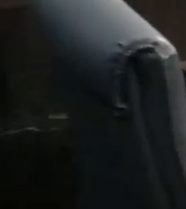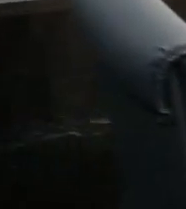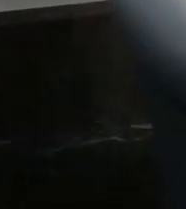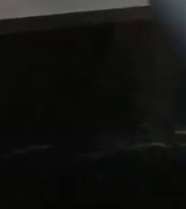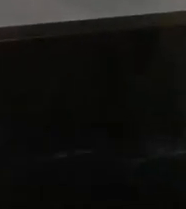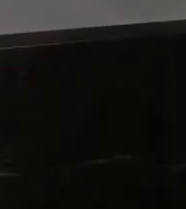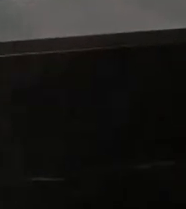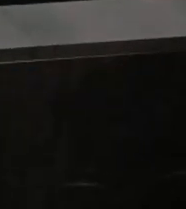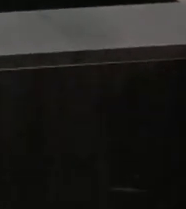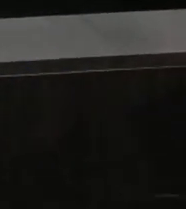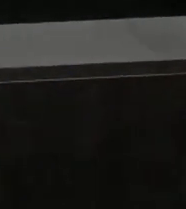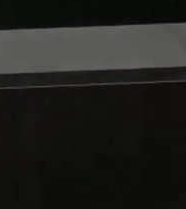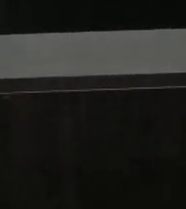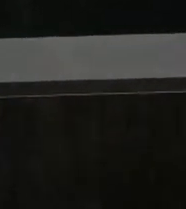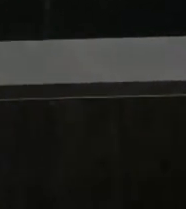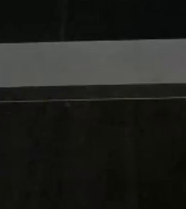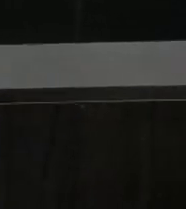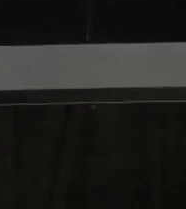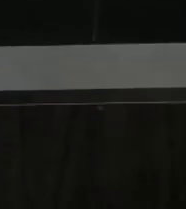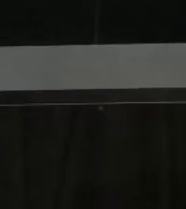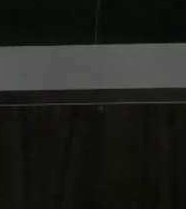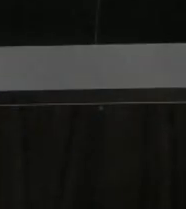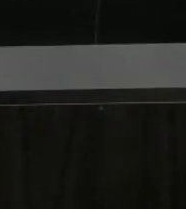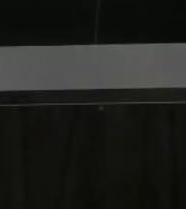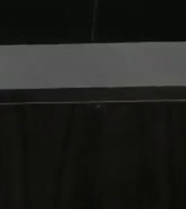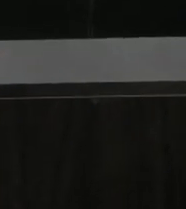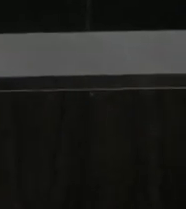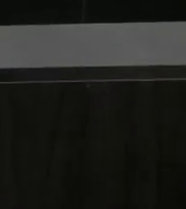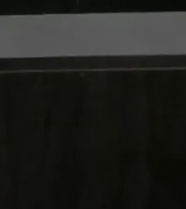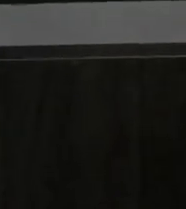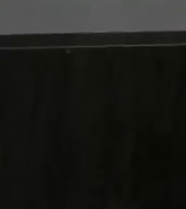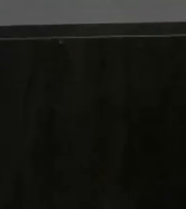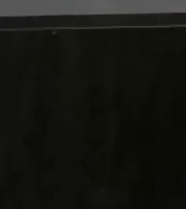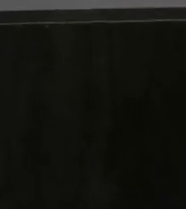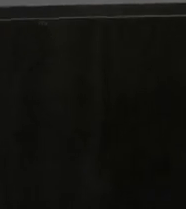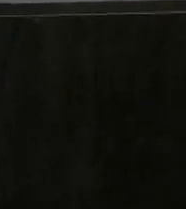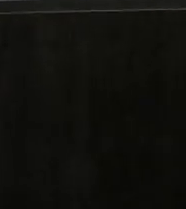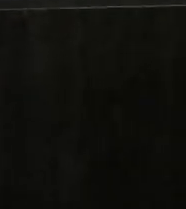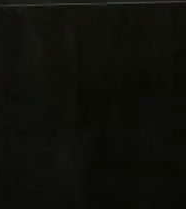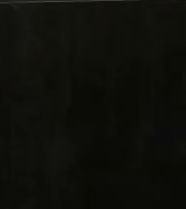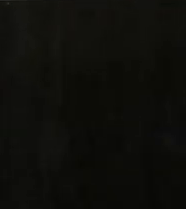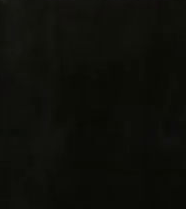Ficou dando telólogo, quase foi atrás dela. Acho que não foi por causa que ele tem medo de você ainda.